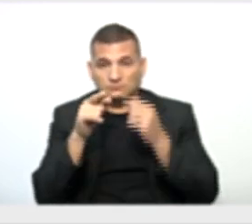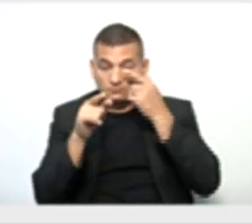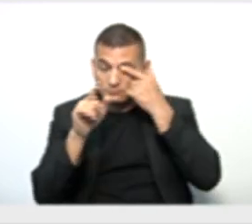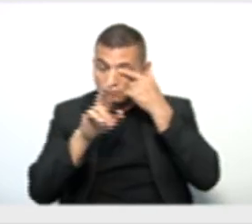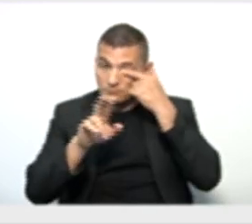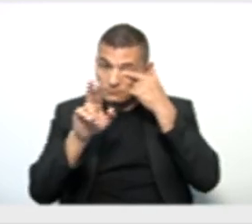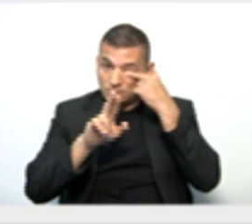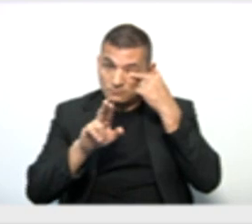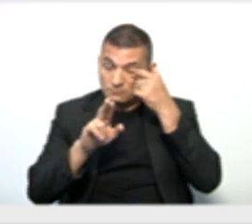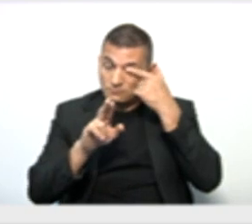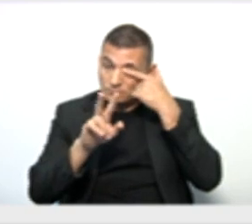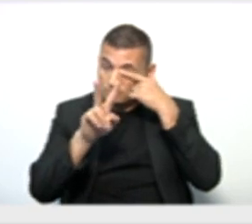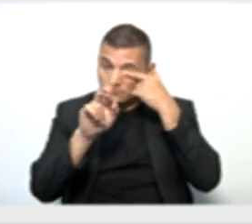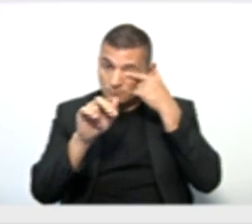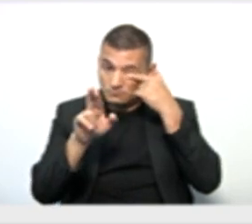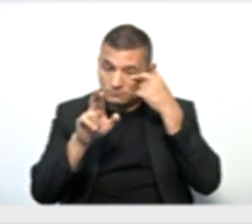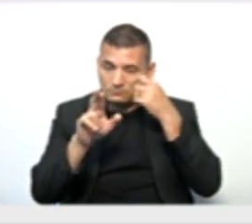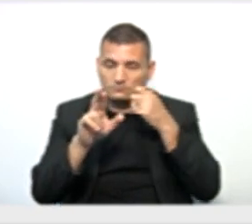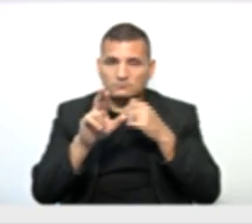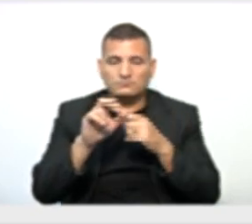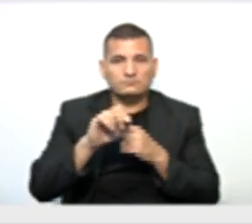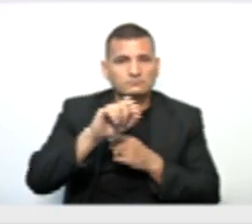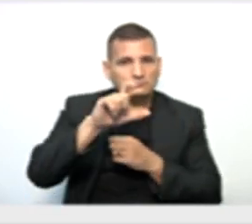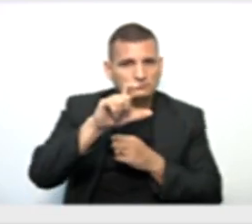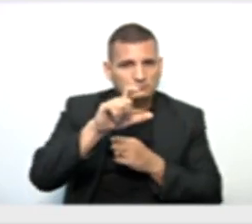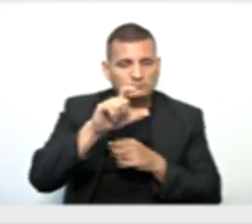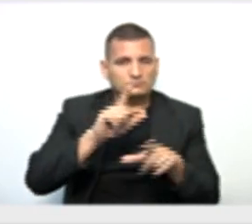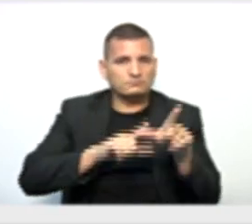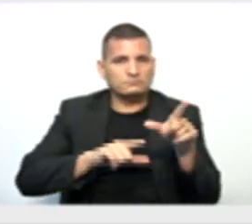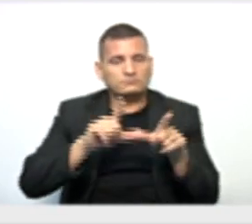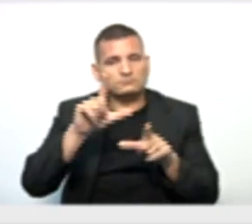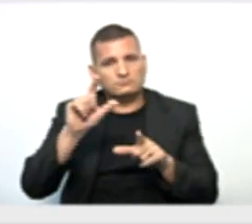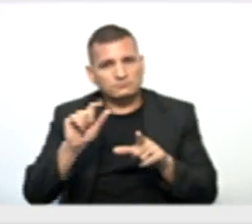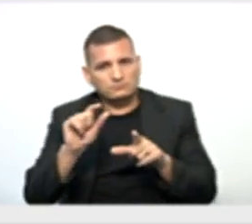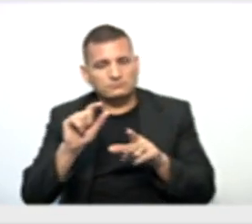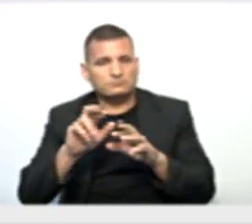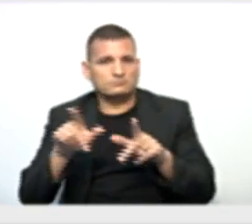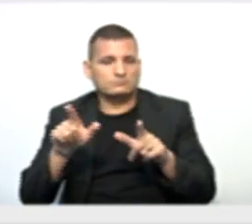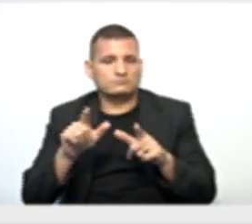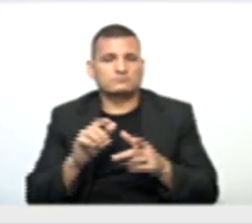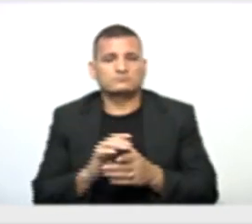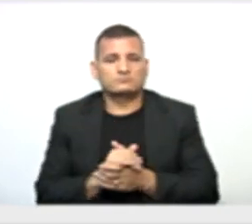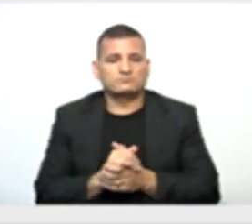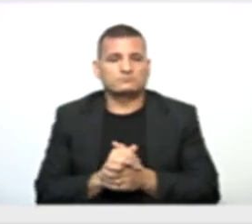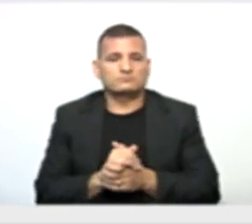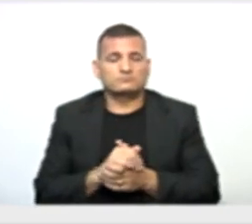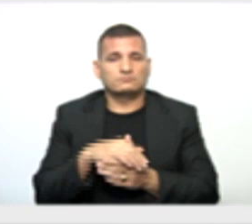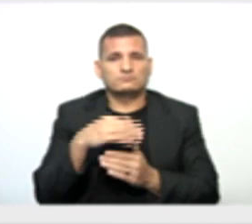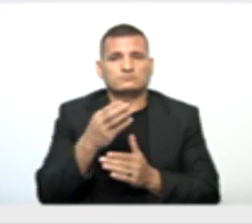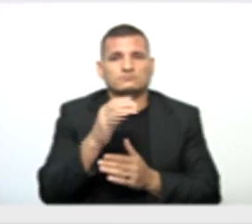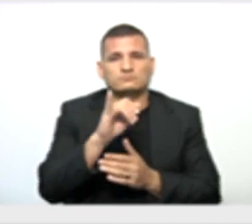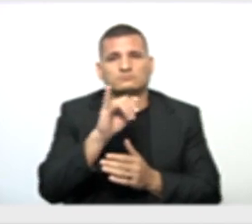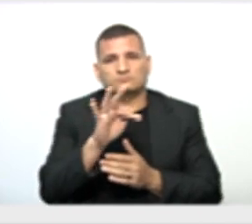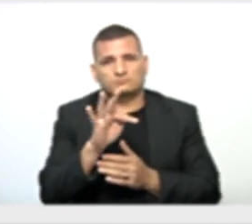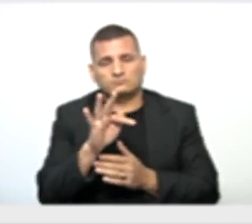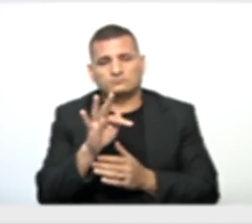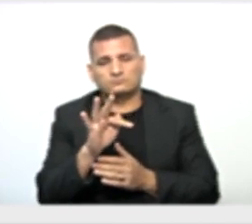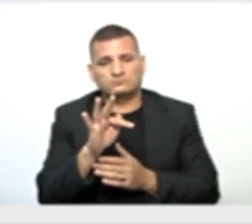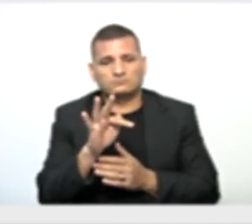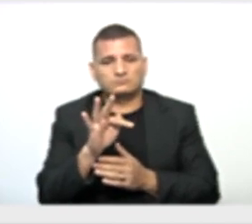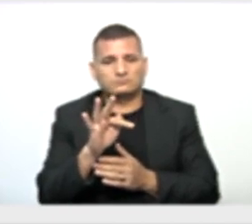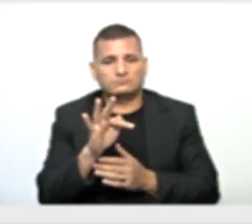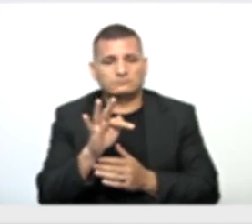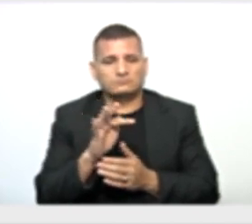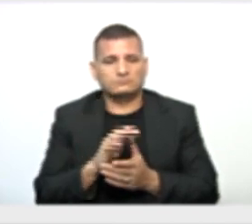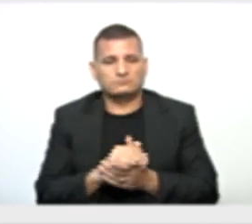variável maiúscula, ele é diferente de uma minúscula. Então, temos que sempre observar isso. Bom, então o comando if, ele funciona da seguinte